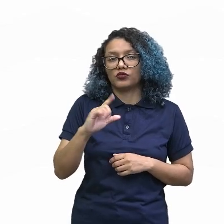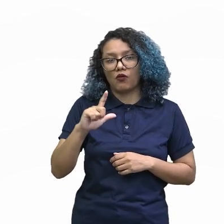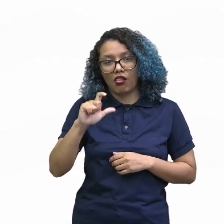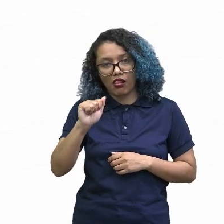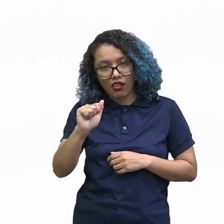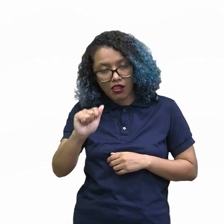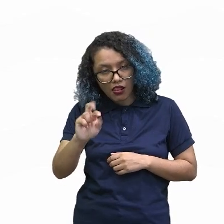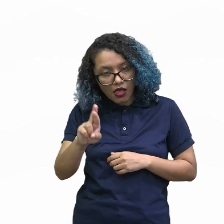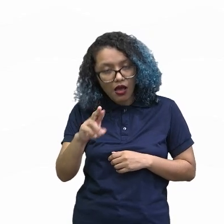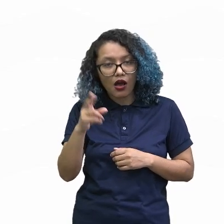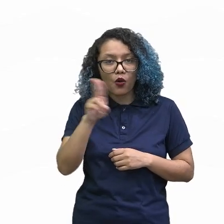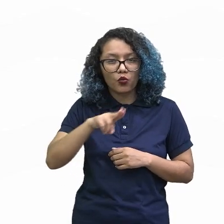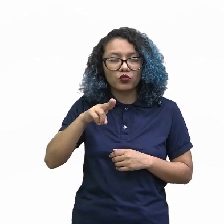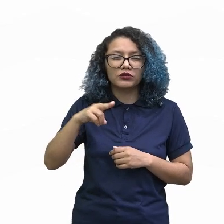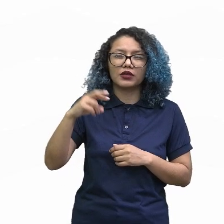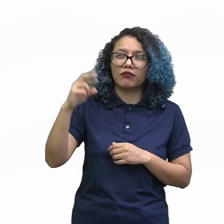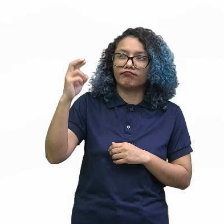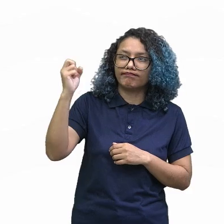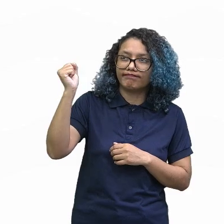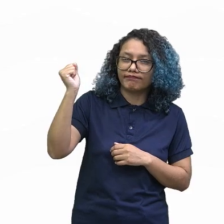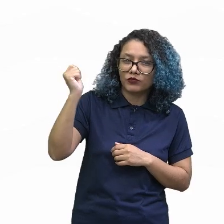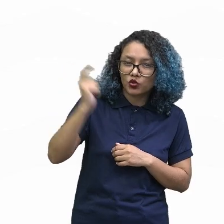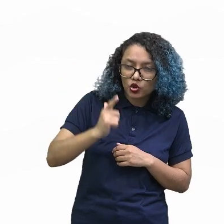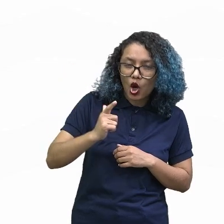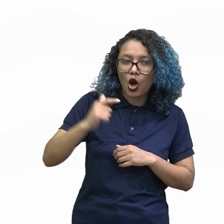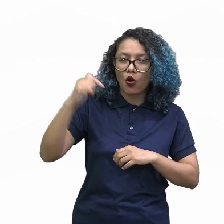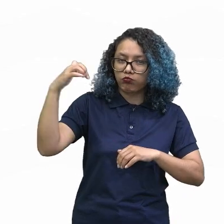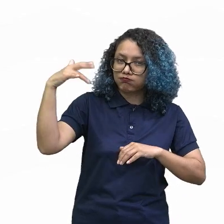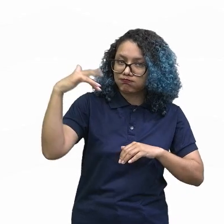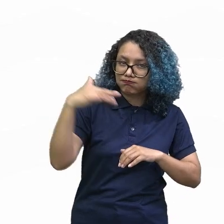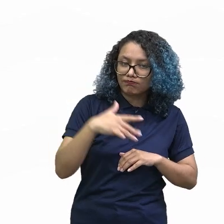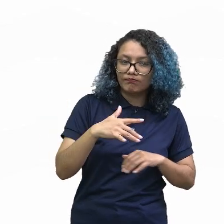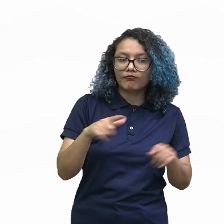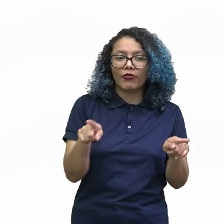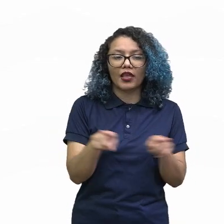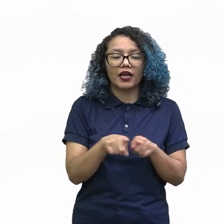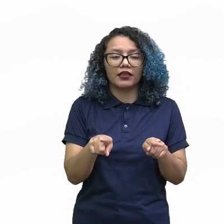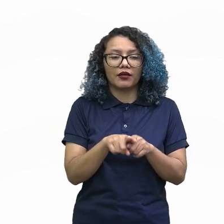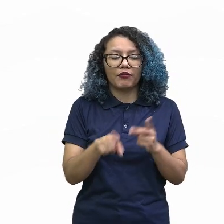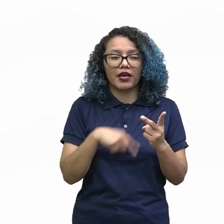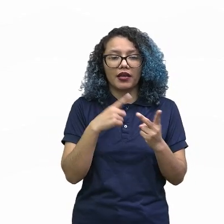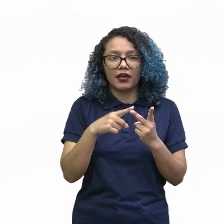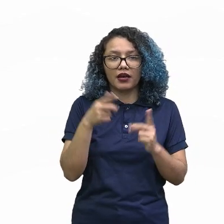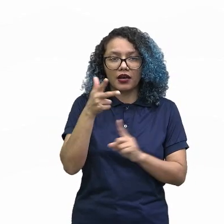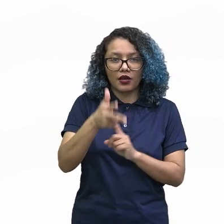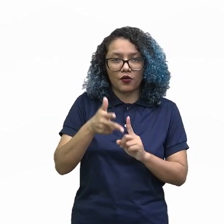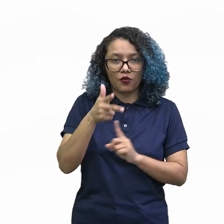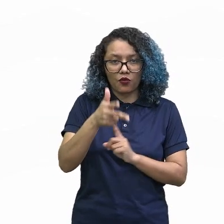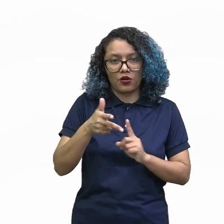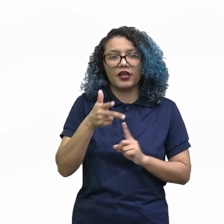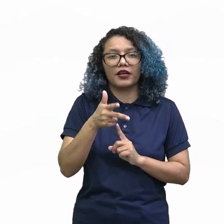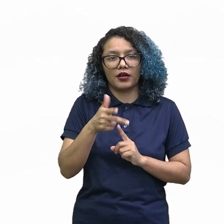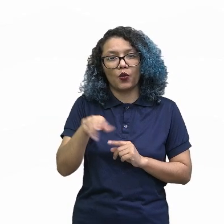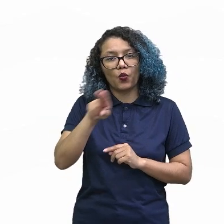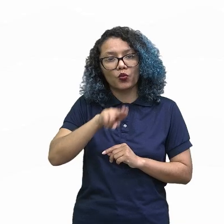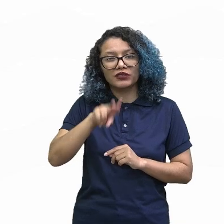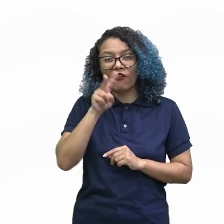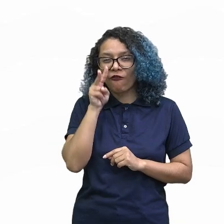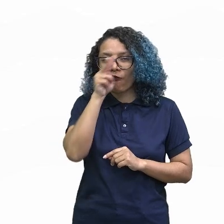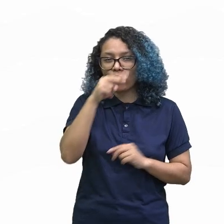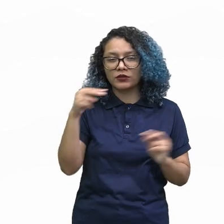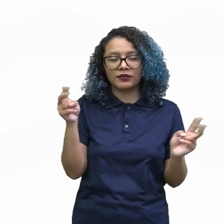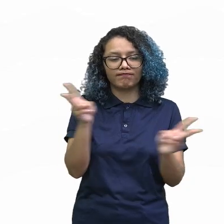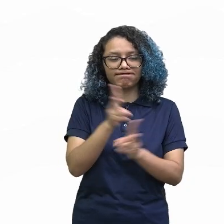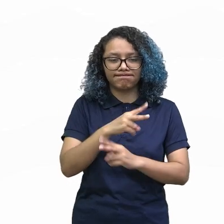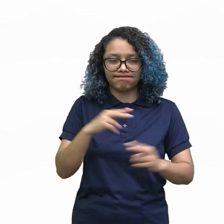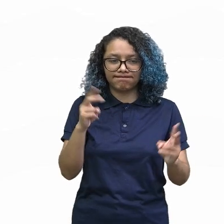do sol, dos raios solares, e a energia eólica, que está relacionado à força do vento. São dois